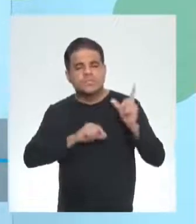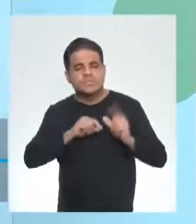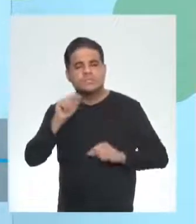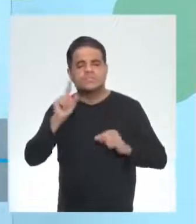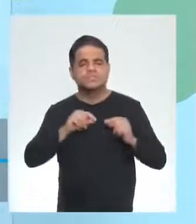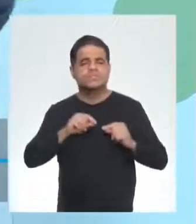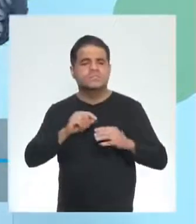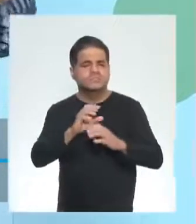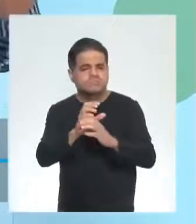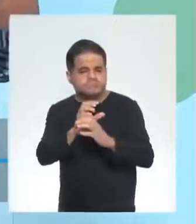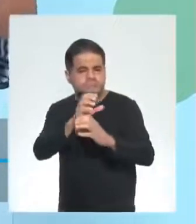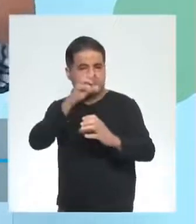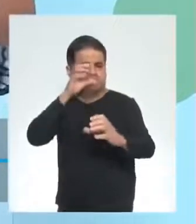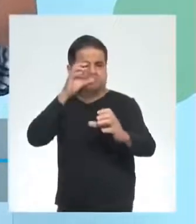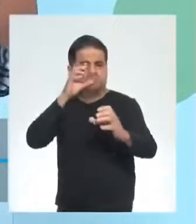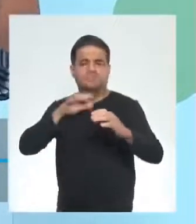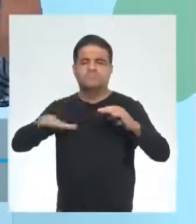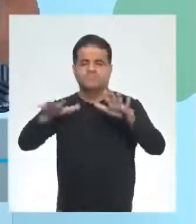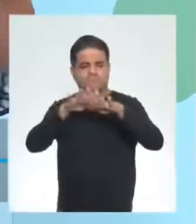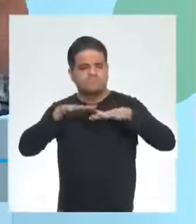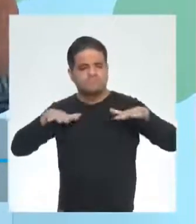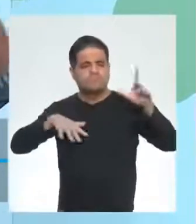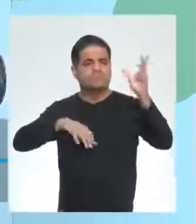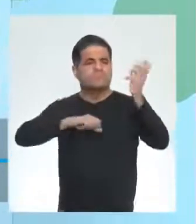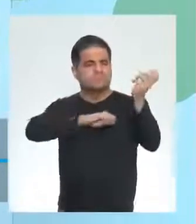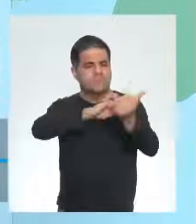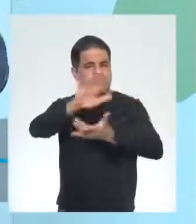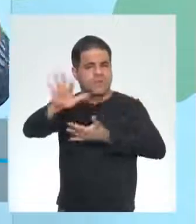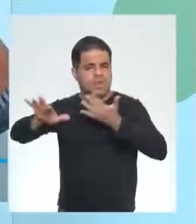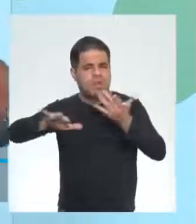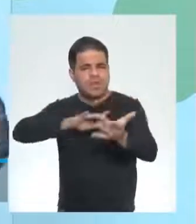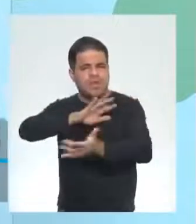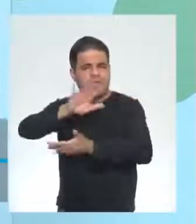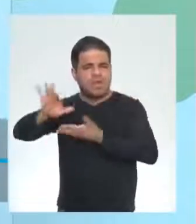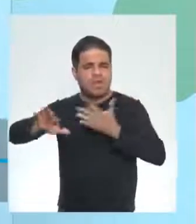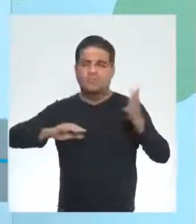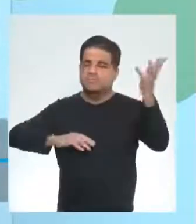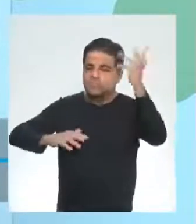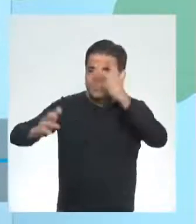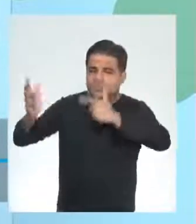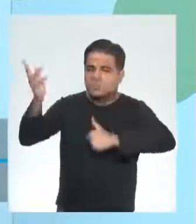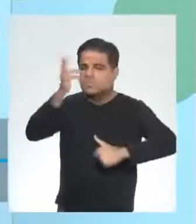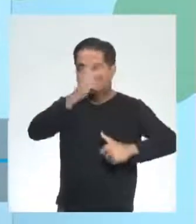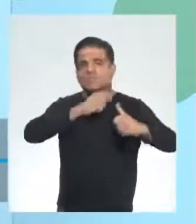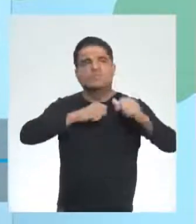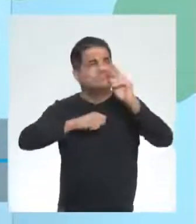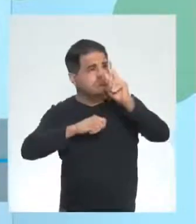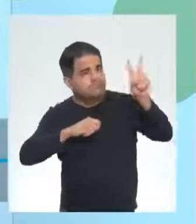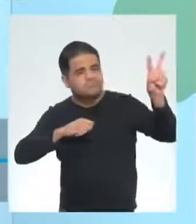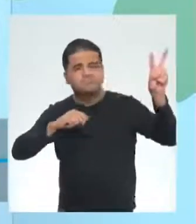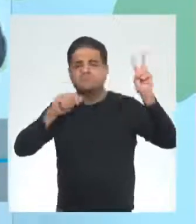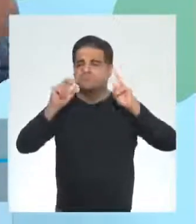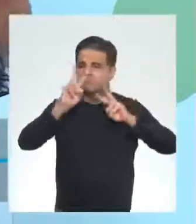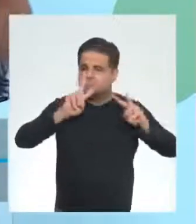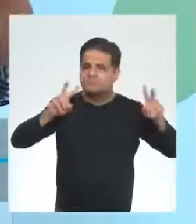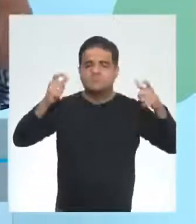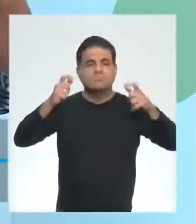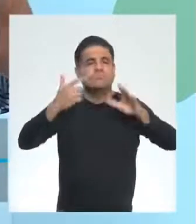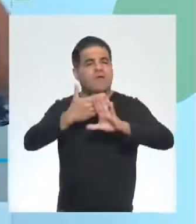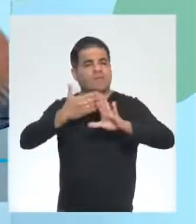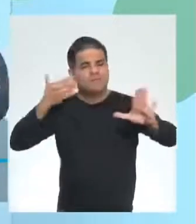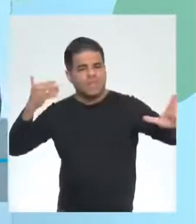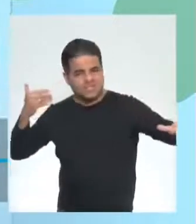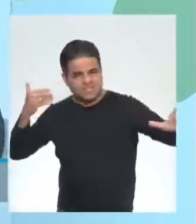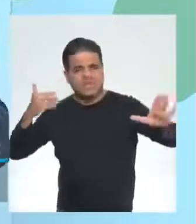Com toda aquela a parte da nossa galáxia, né? Aquelas imagens bonitas que a gente vê, tem a ver com isso, né? Com estar um lugar bem afastado